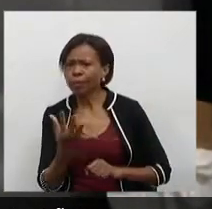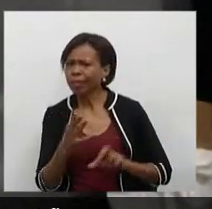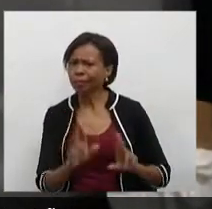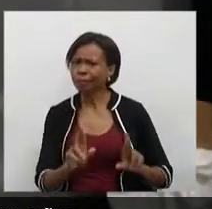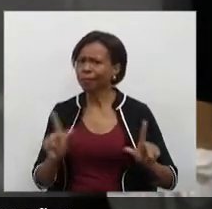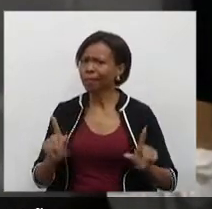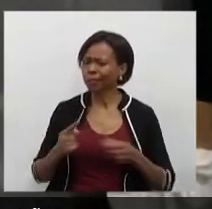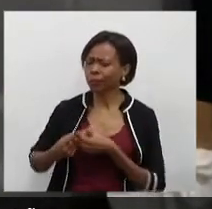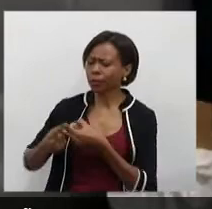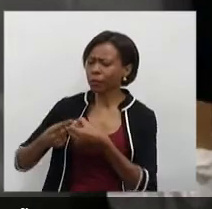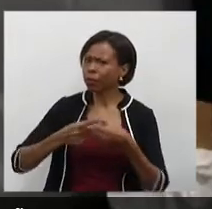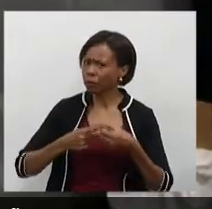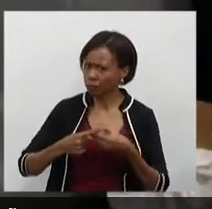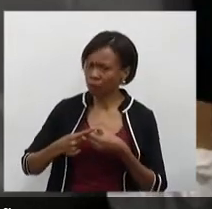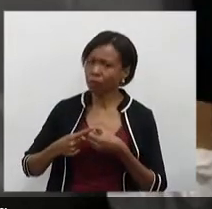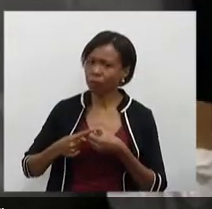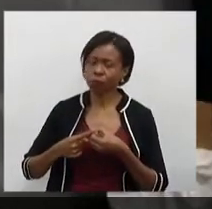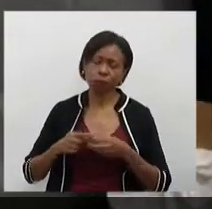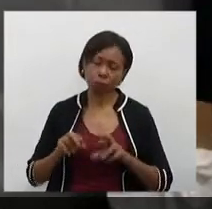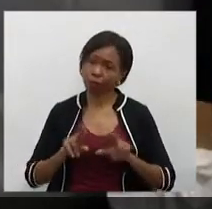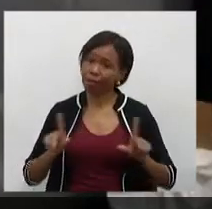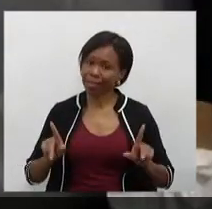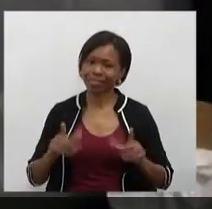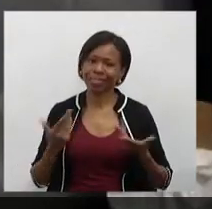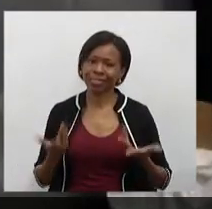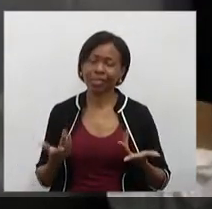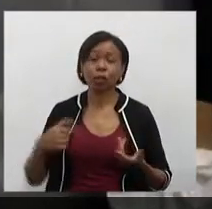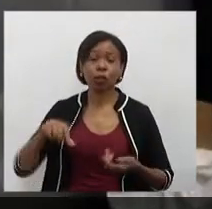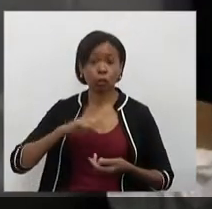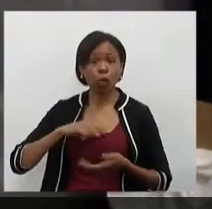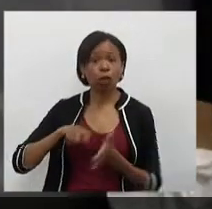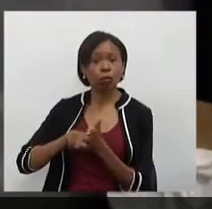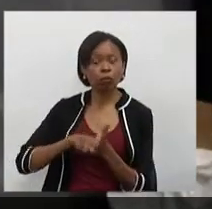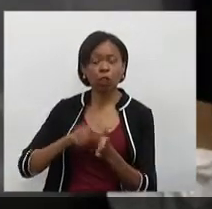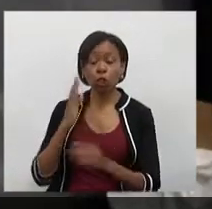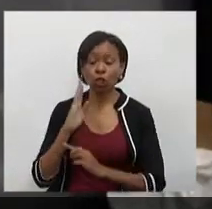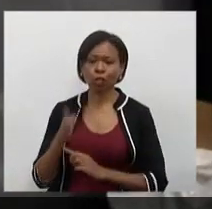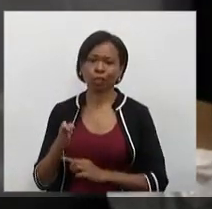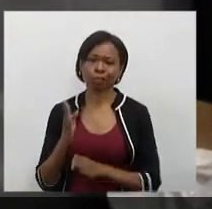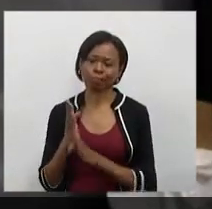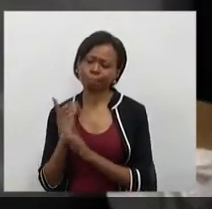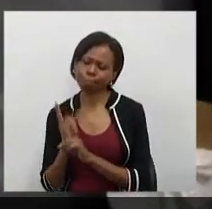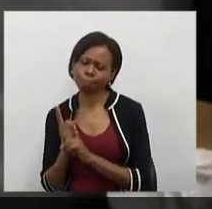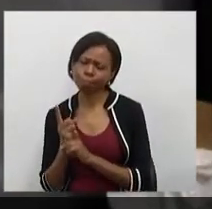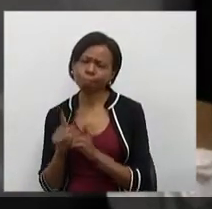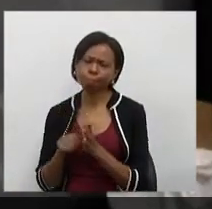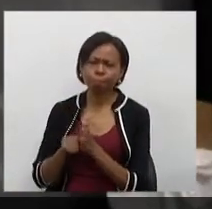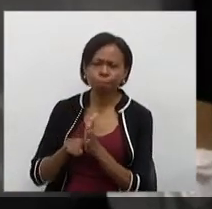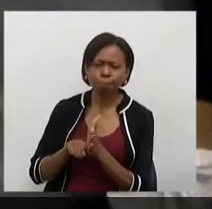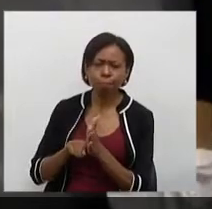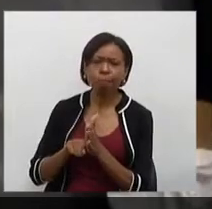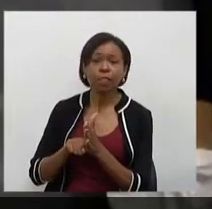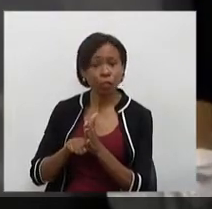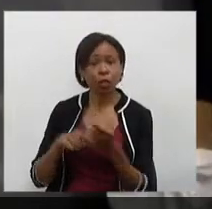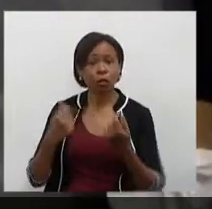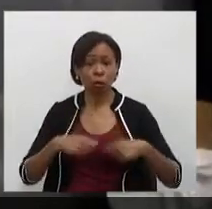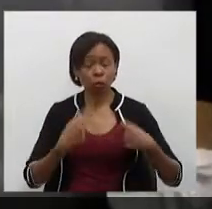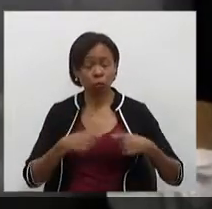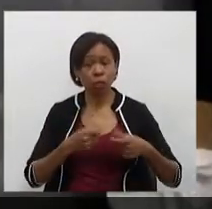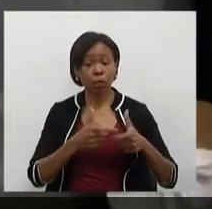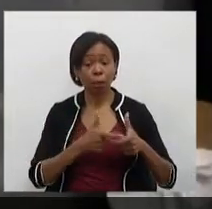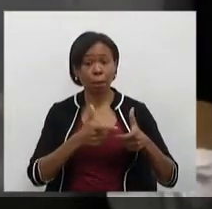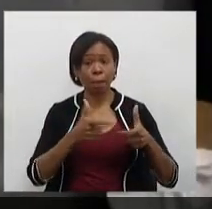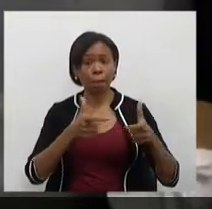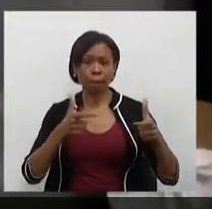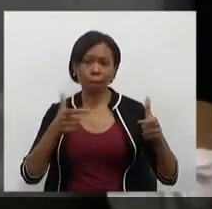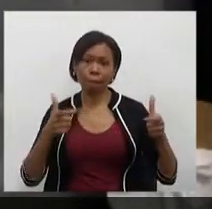Então, verificando diretamente com os municípios, nós encaminhamos essa solicitação de ampliação das vacinas para